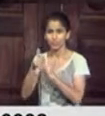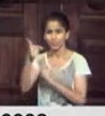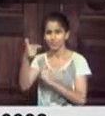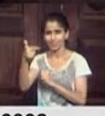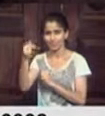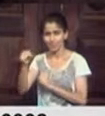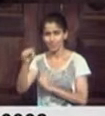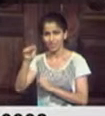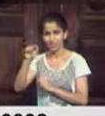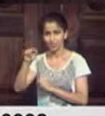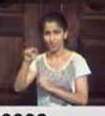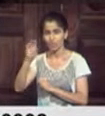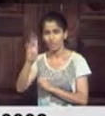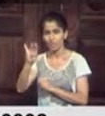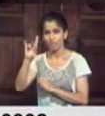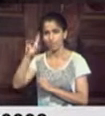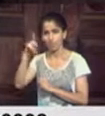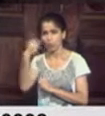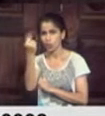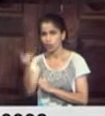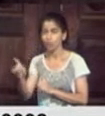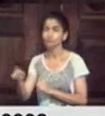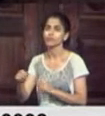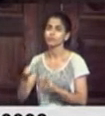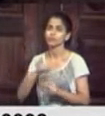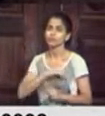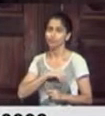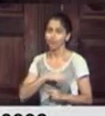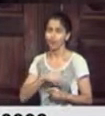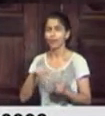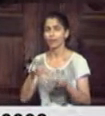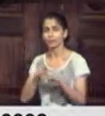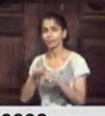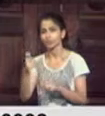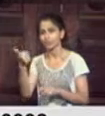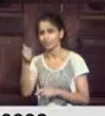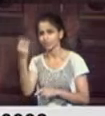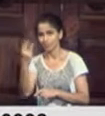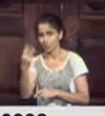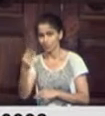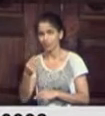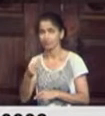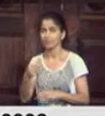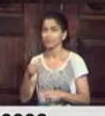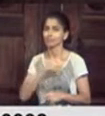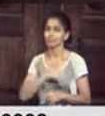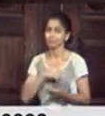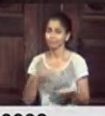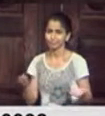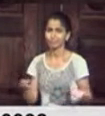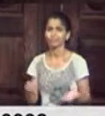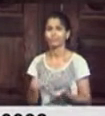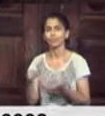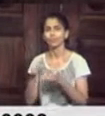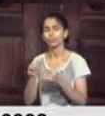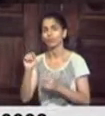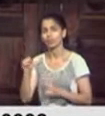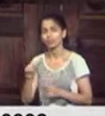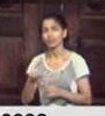principalmente para a área de segurança, não há a menor possibilidade de que nós possamos fechar esse ano com o mínimo